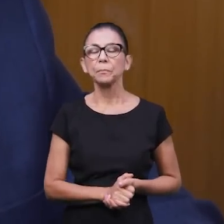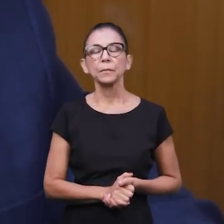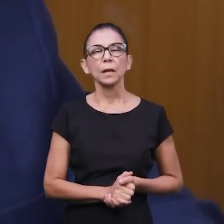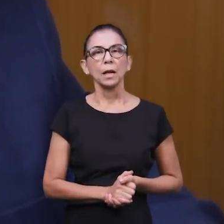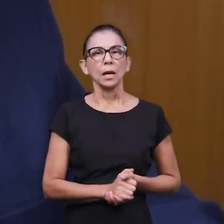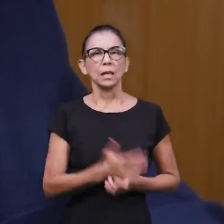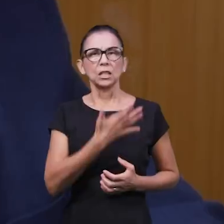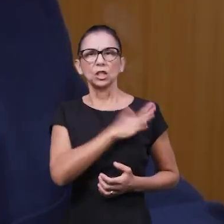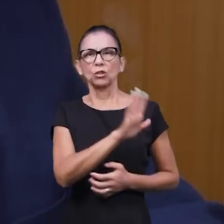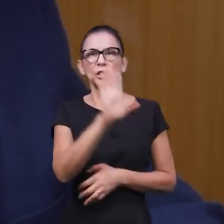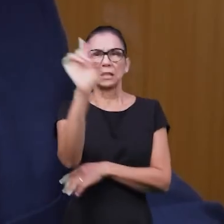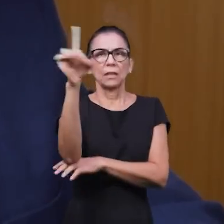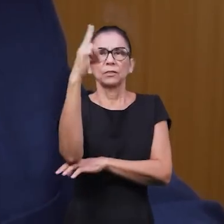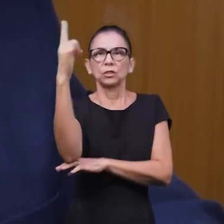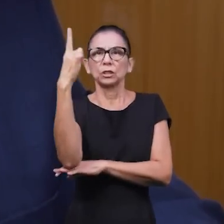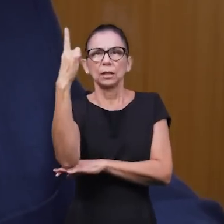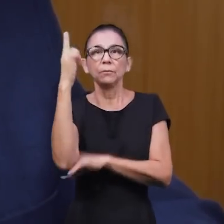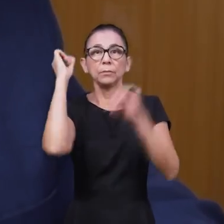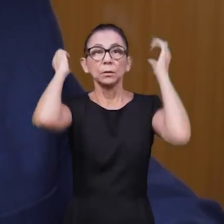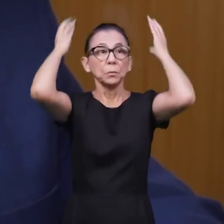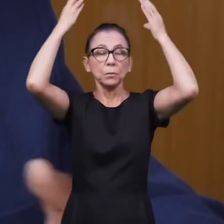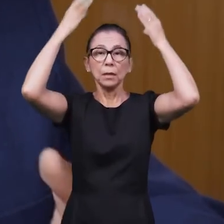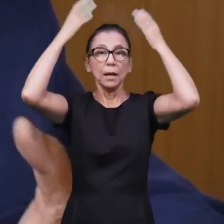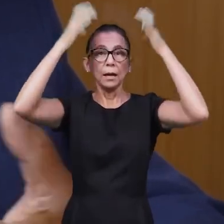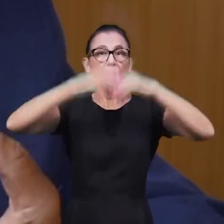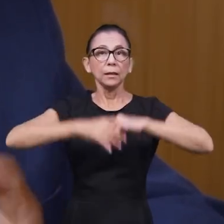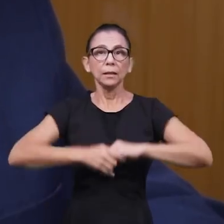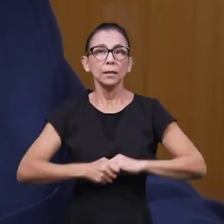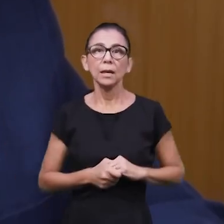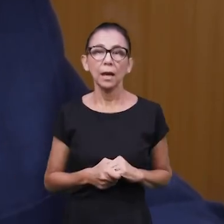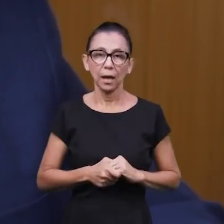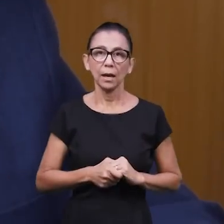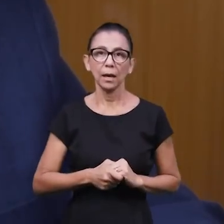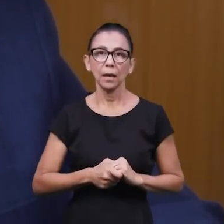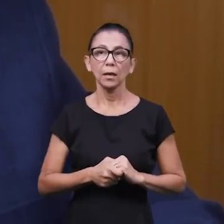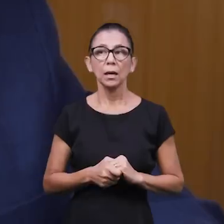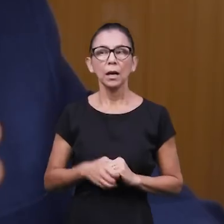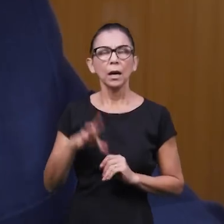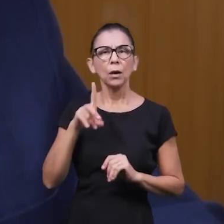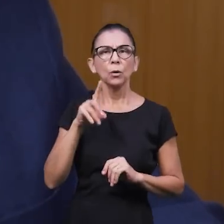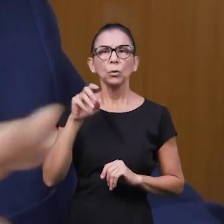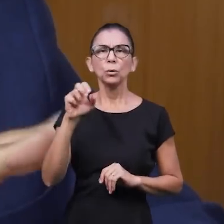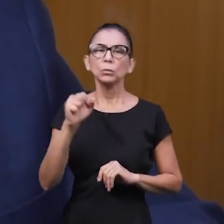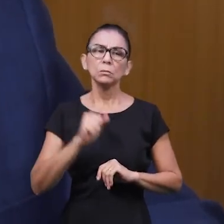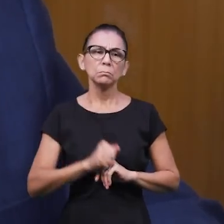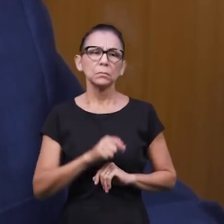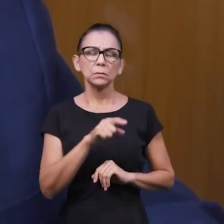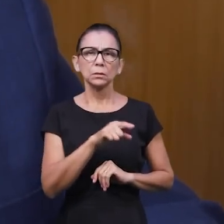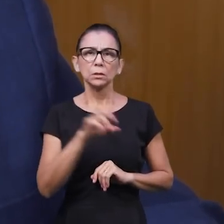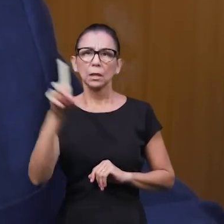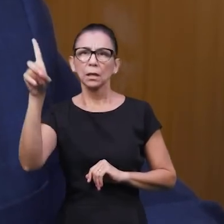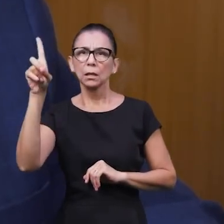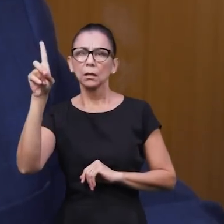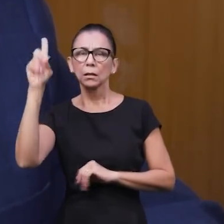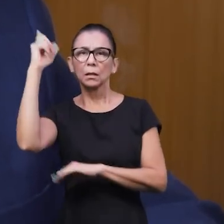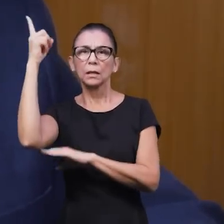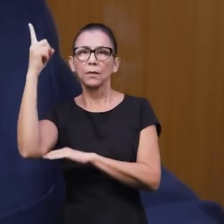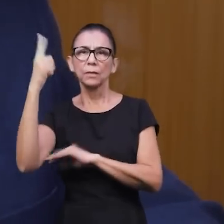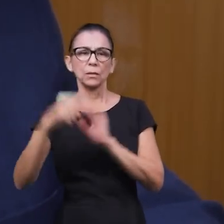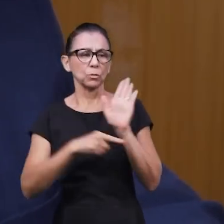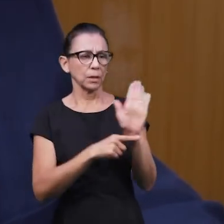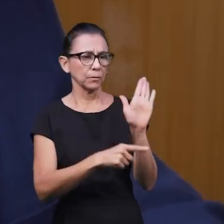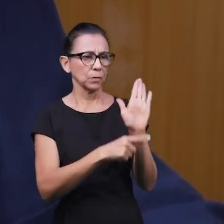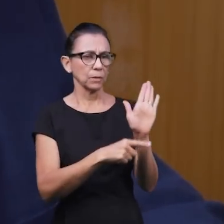com os homens de Davi, protegiu o rebanho dele sem pedir nada em troca. Quando Davi pediu algum favor, ele não quis fazer e foi até